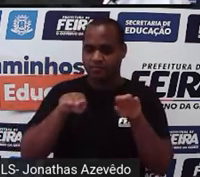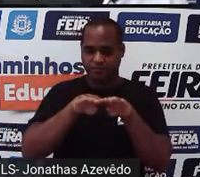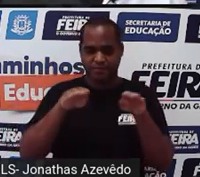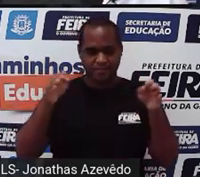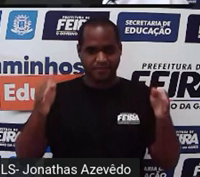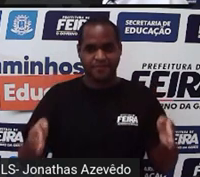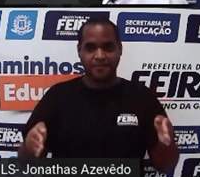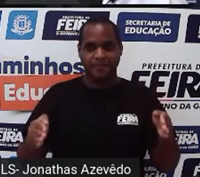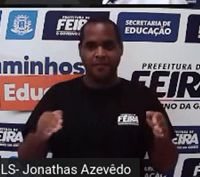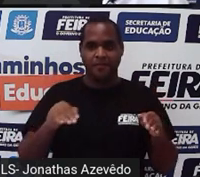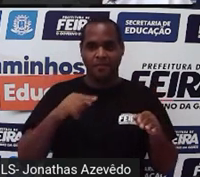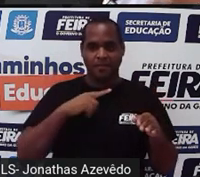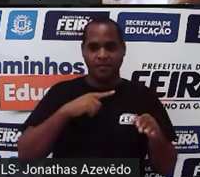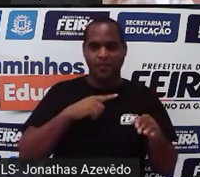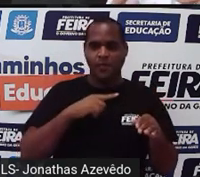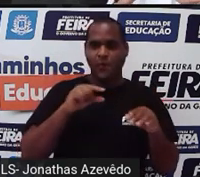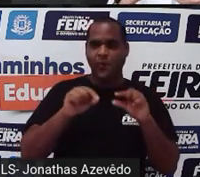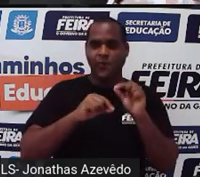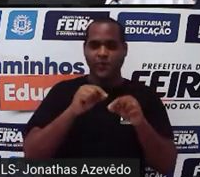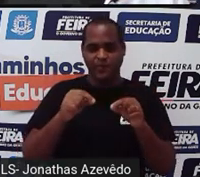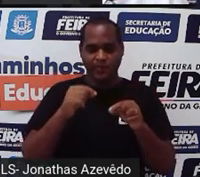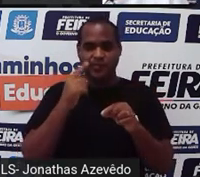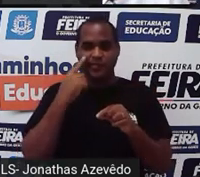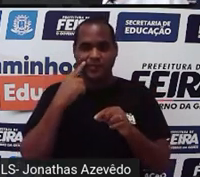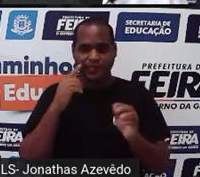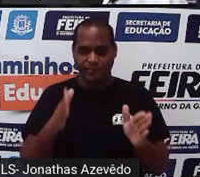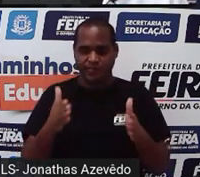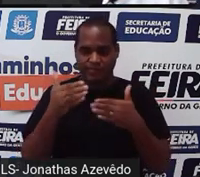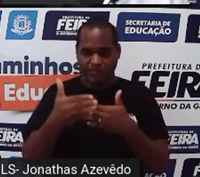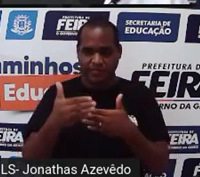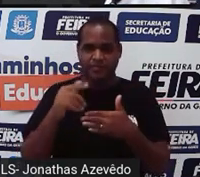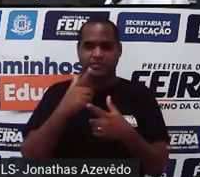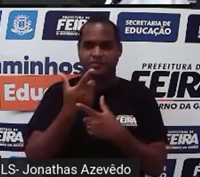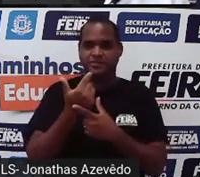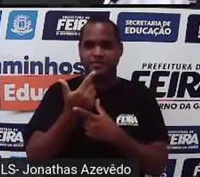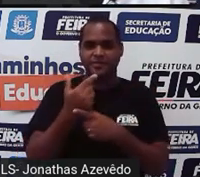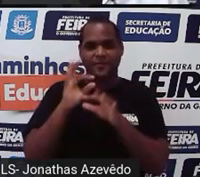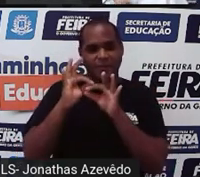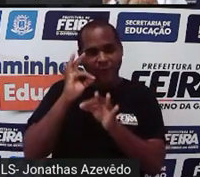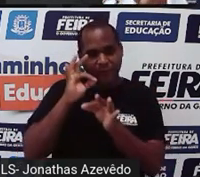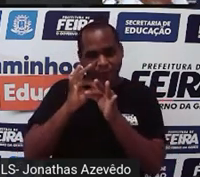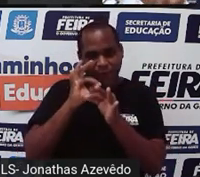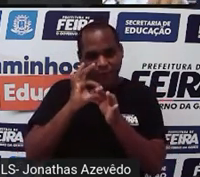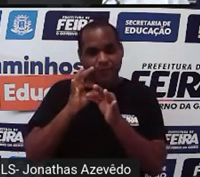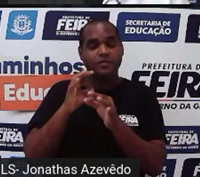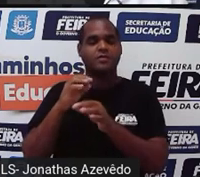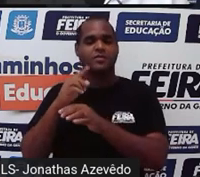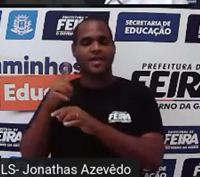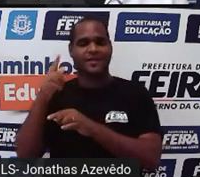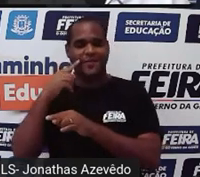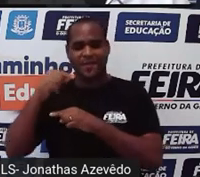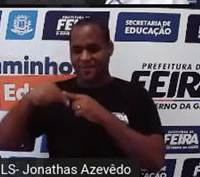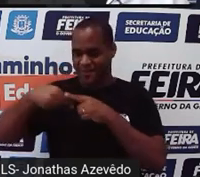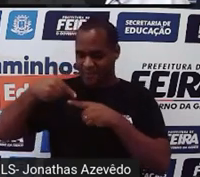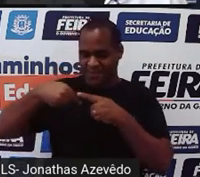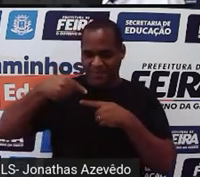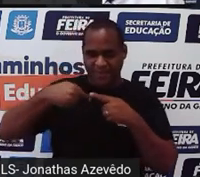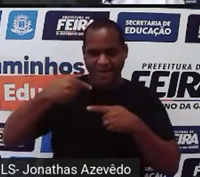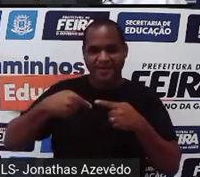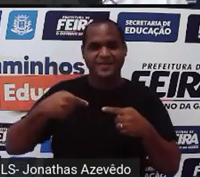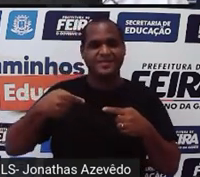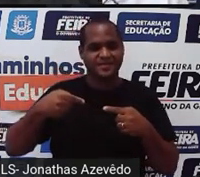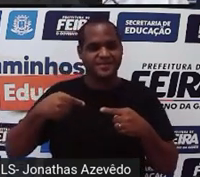mesa em cima dessa mesa tem um cubo construído com 12 Canudos amarrados com os barbantes né as